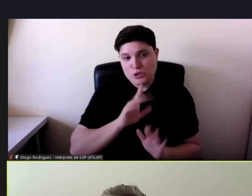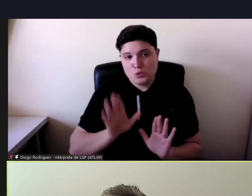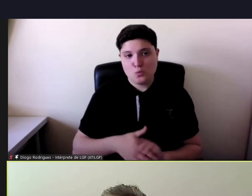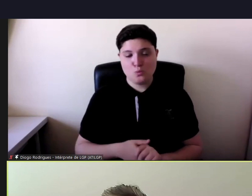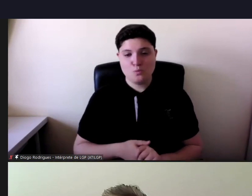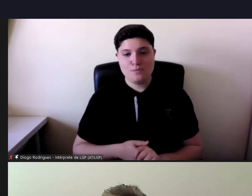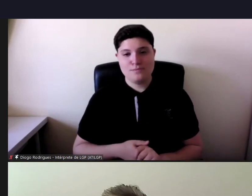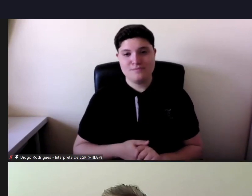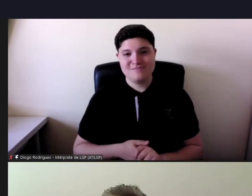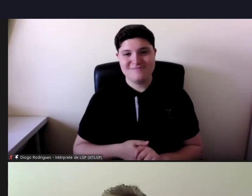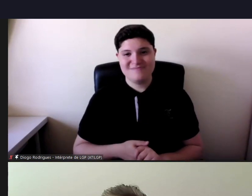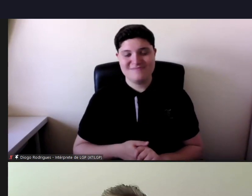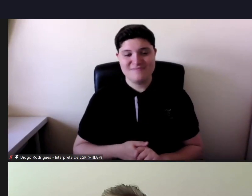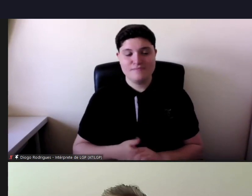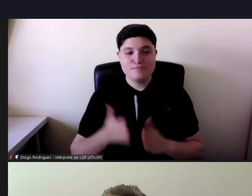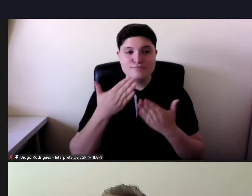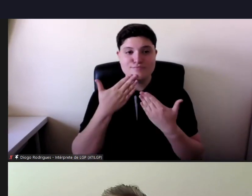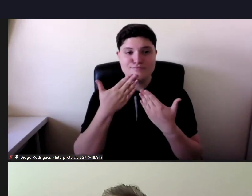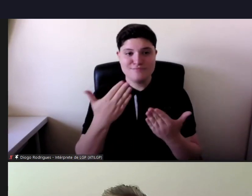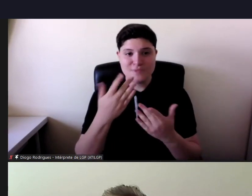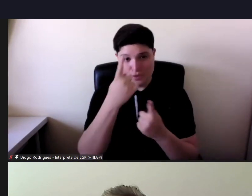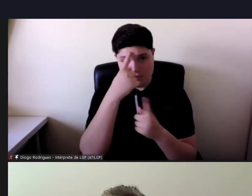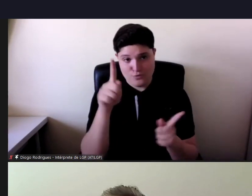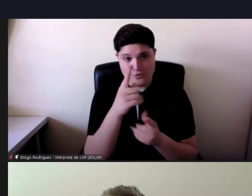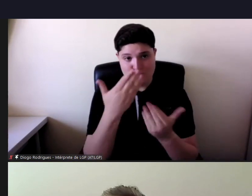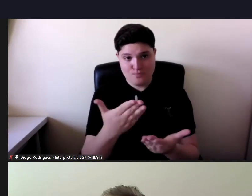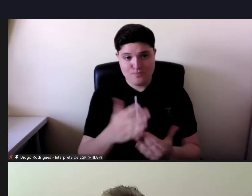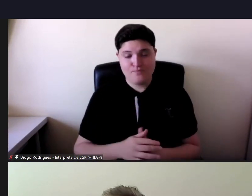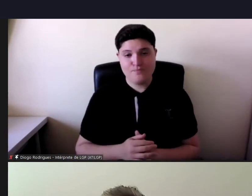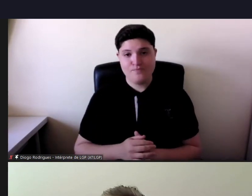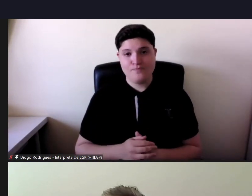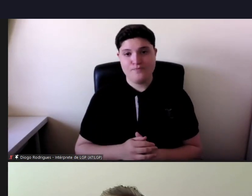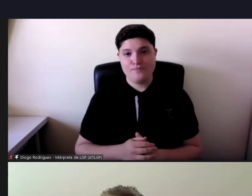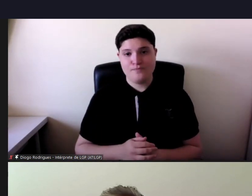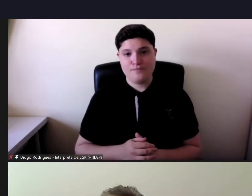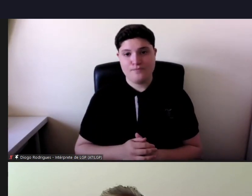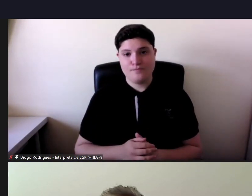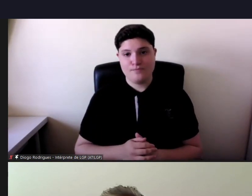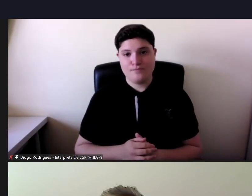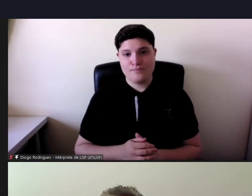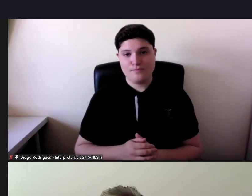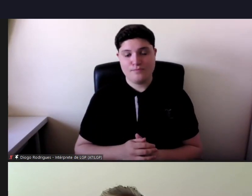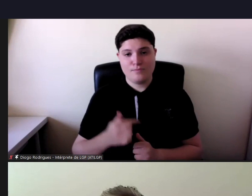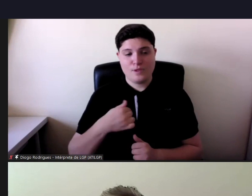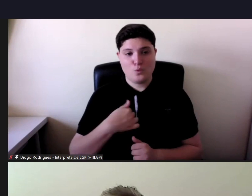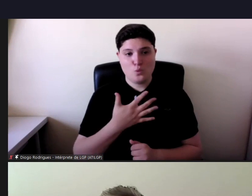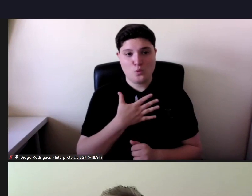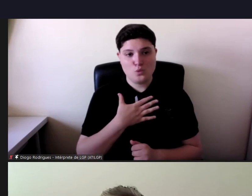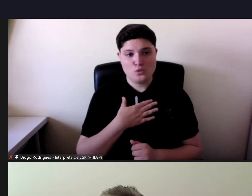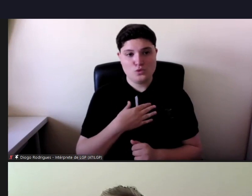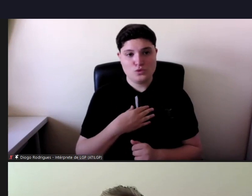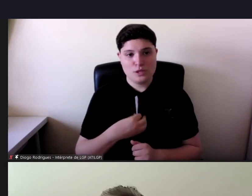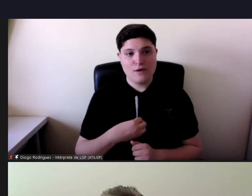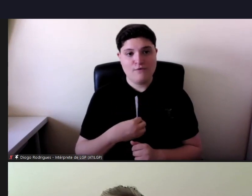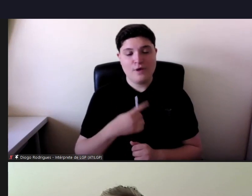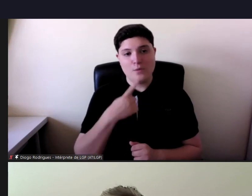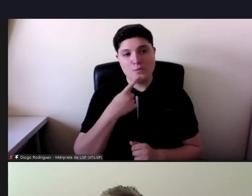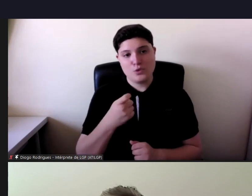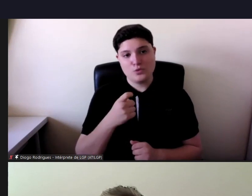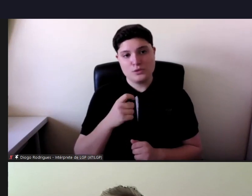transformadora, poderemos contribuir para a concretização dos compromissos globais que foram agora